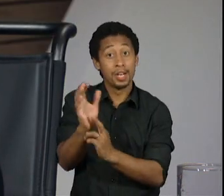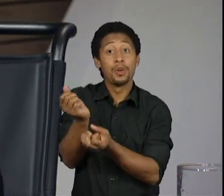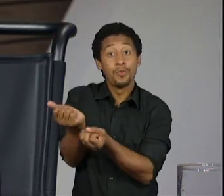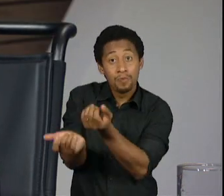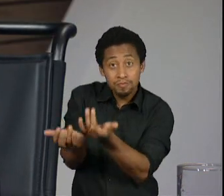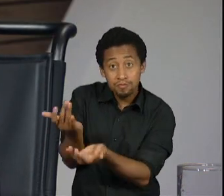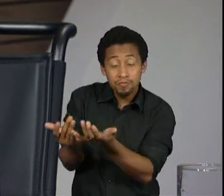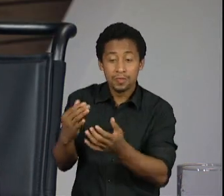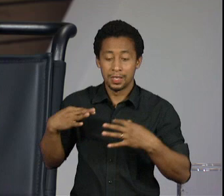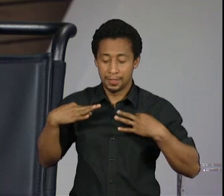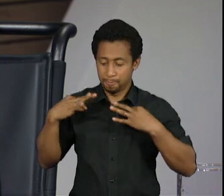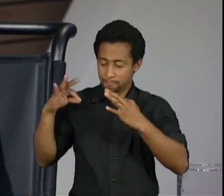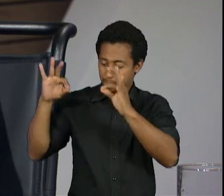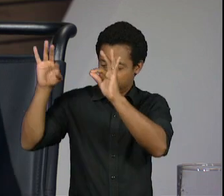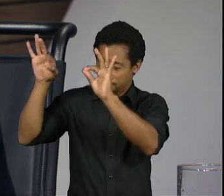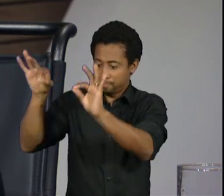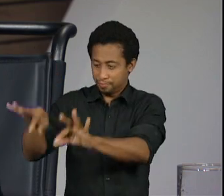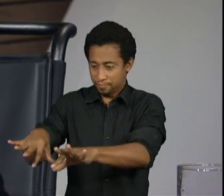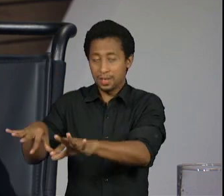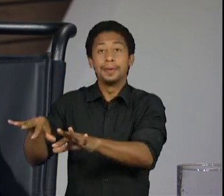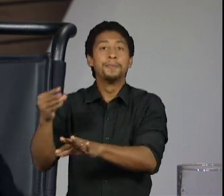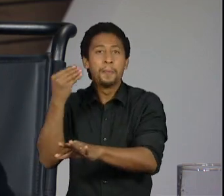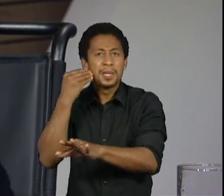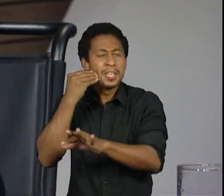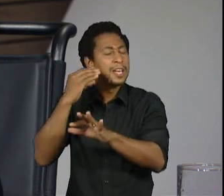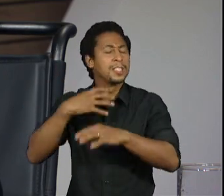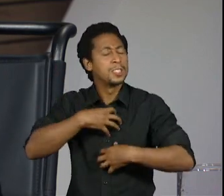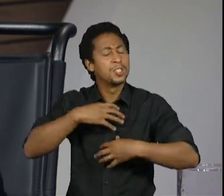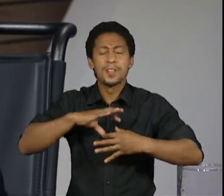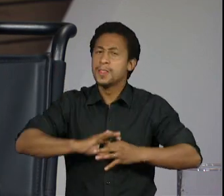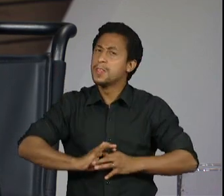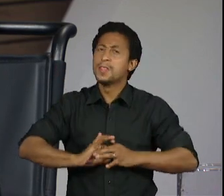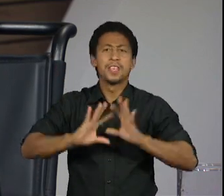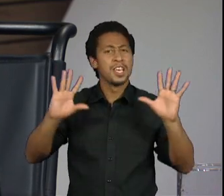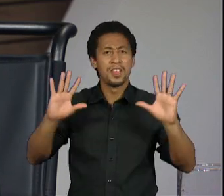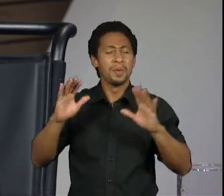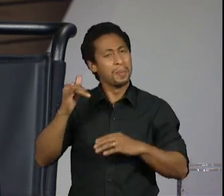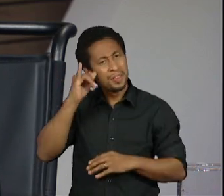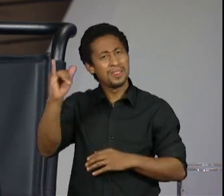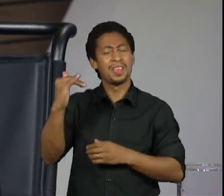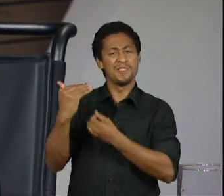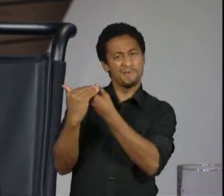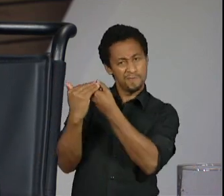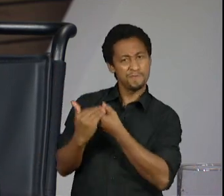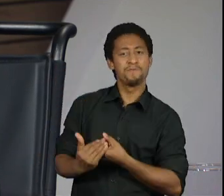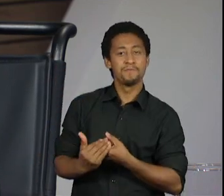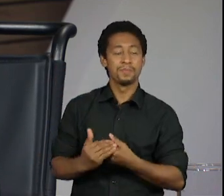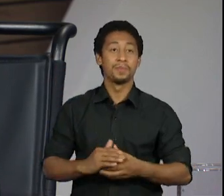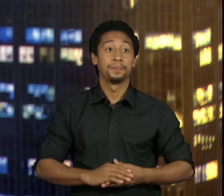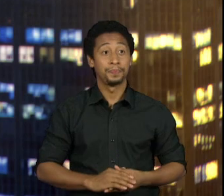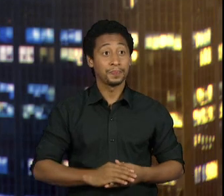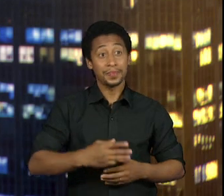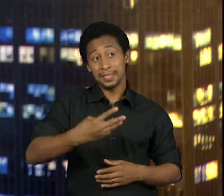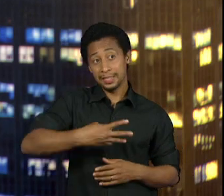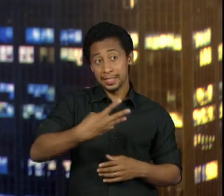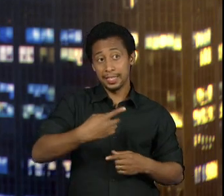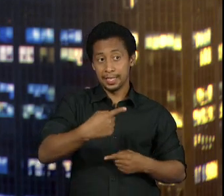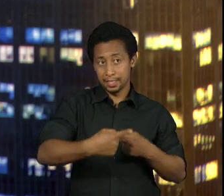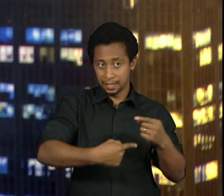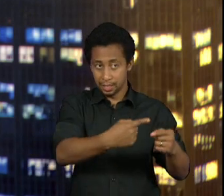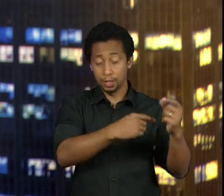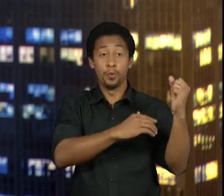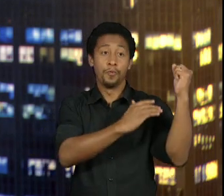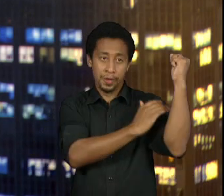é justamente a tentativa de nos libertar de tudo que policia os nossos corpos. E a terceira geração, que nós vivemos